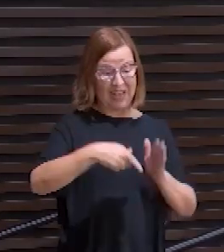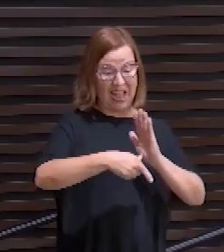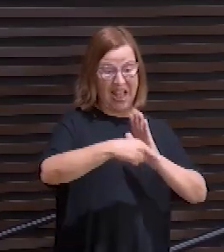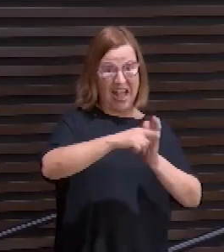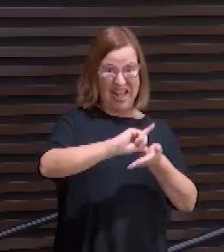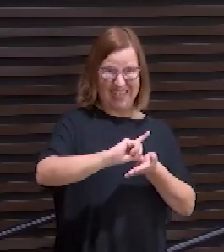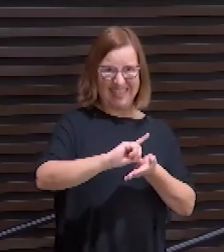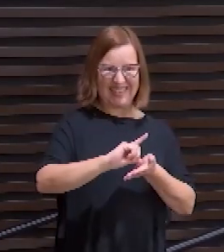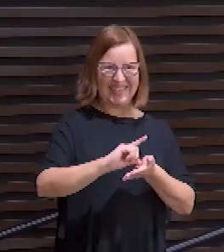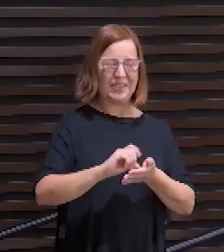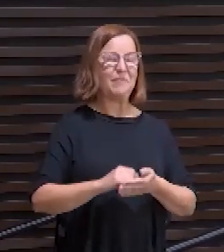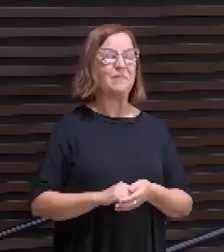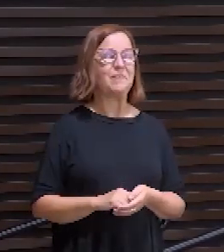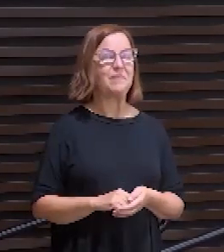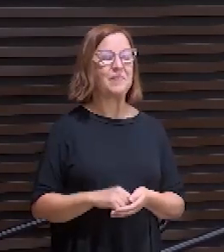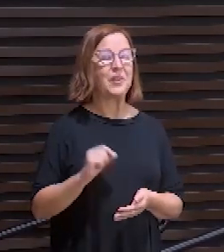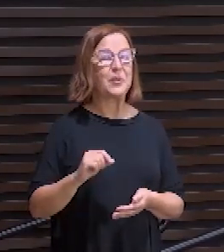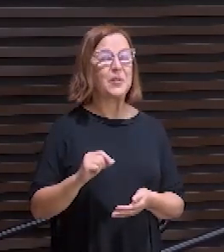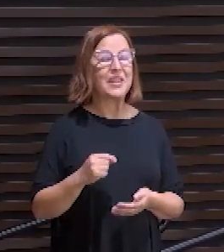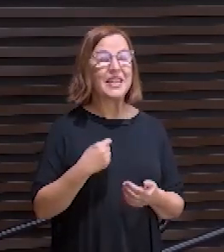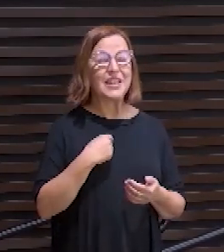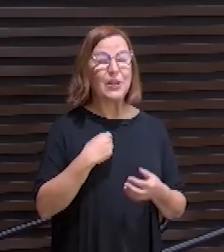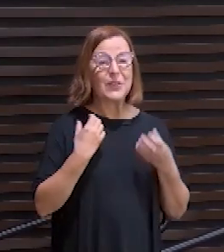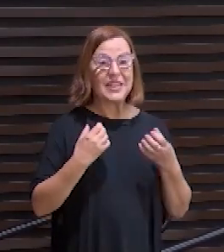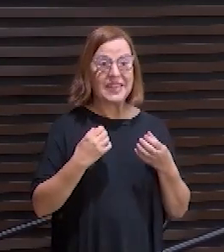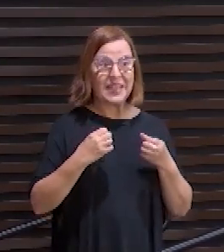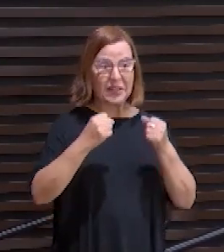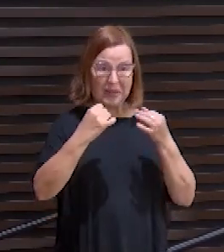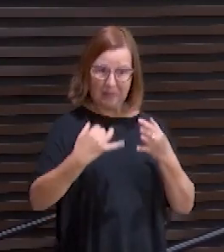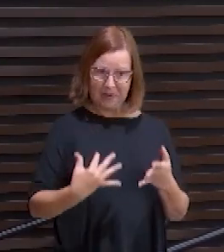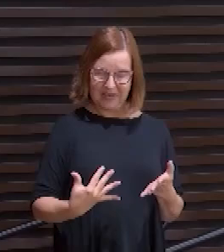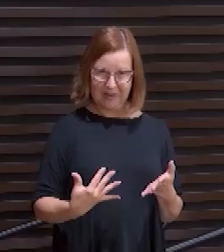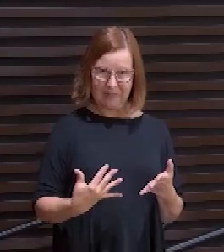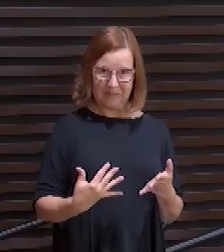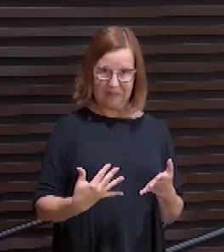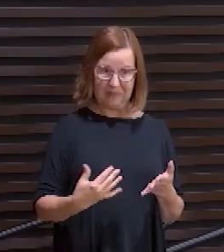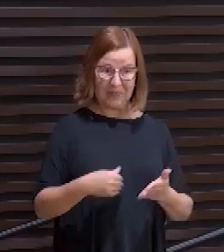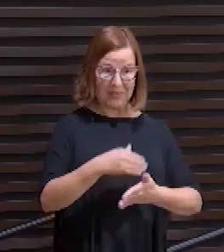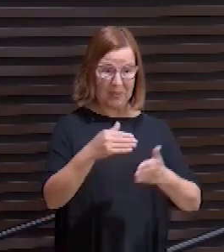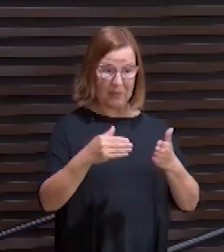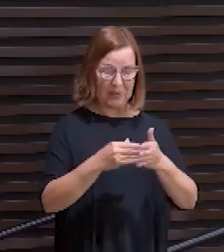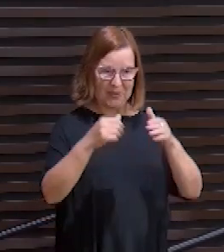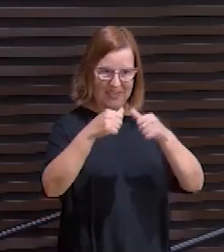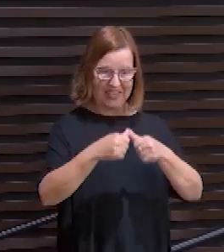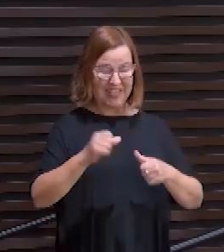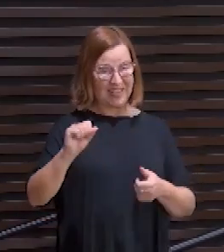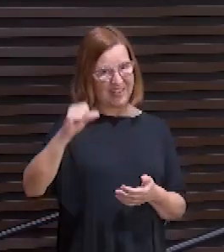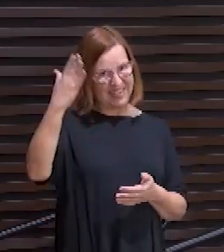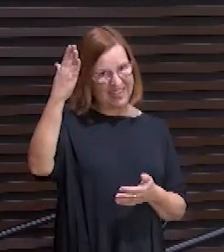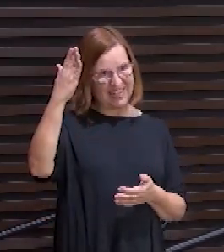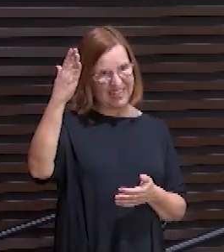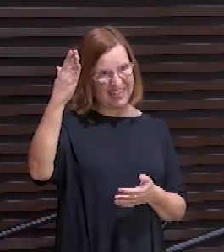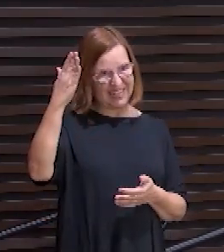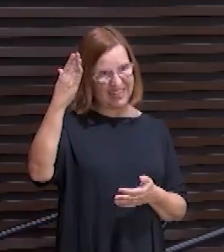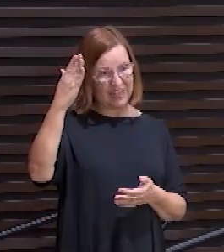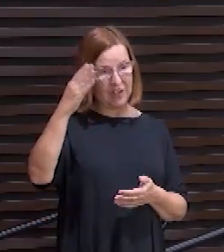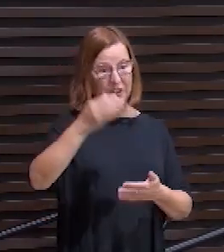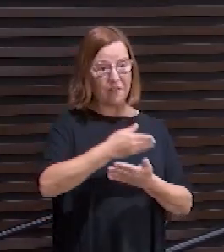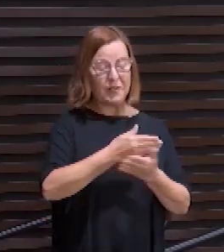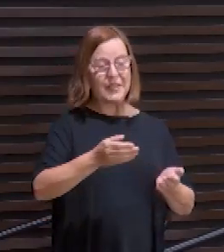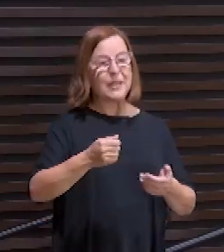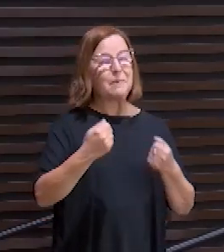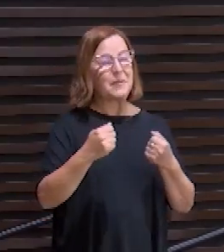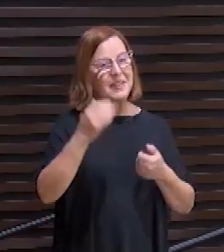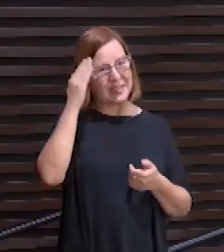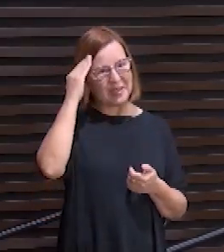O que eu quero dizer com isso, irmãos? Que tudo isso que está acontecendo, saiba você, está no